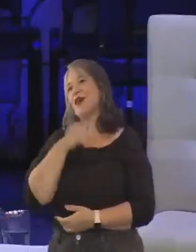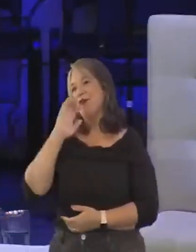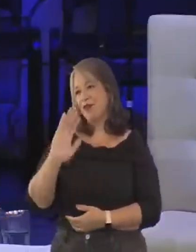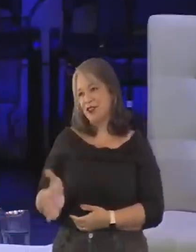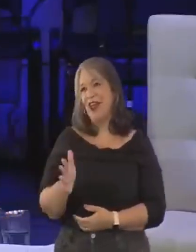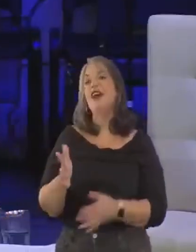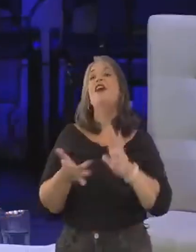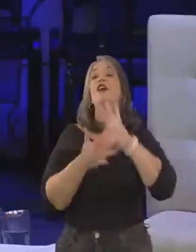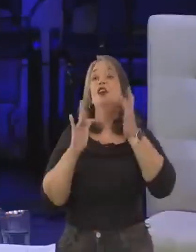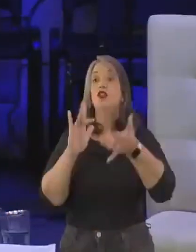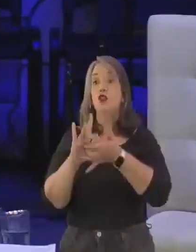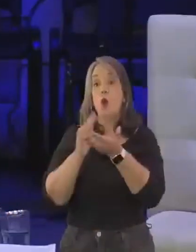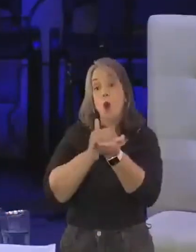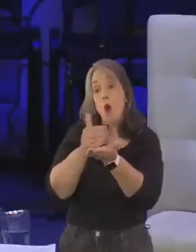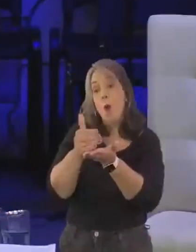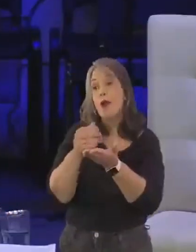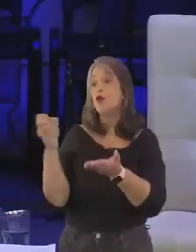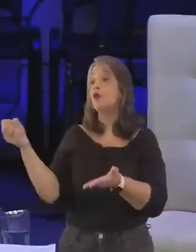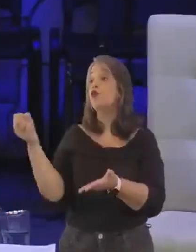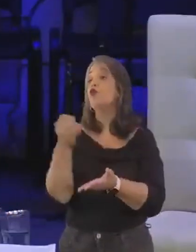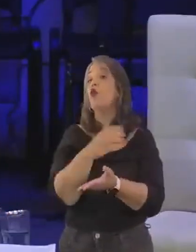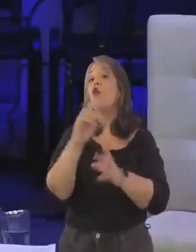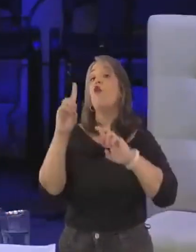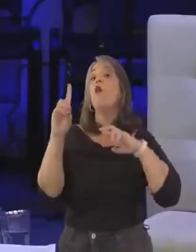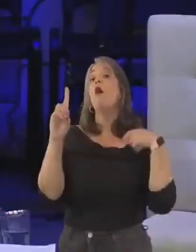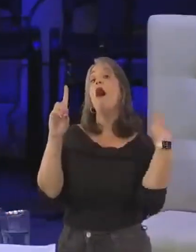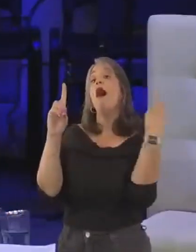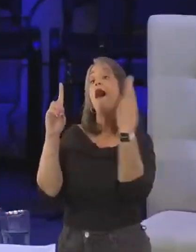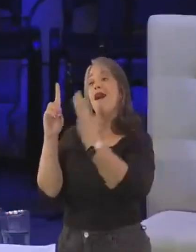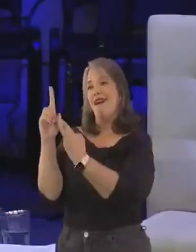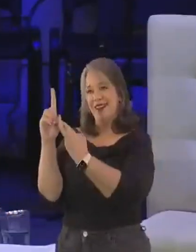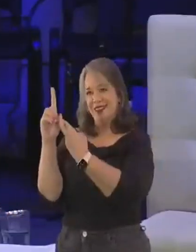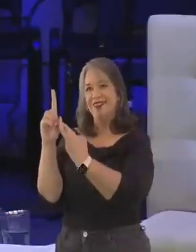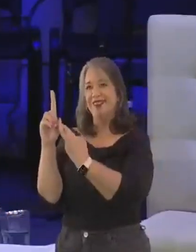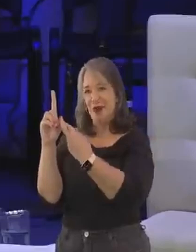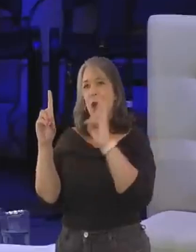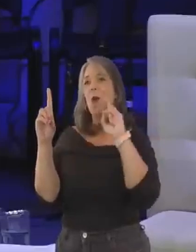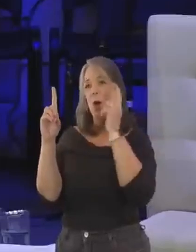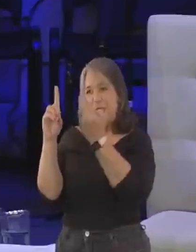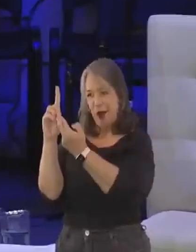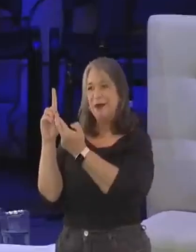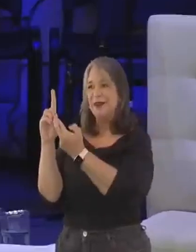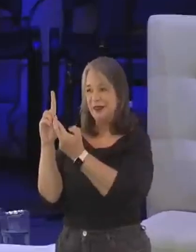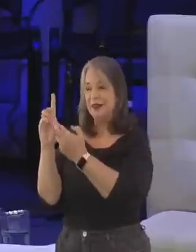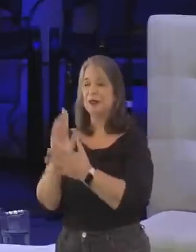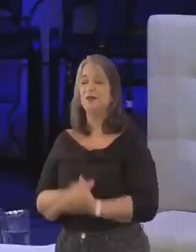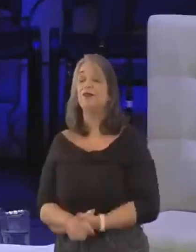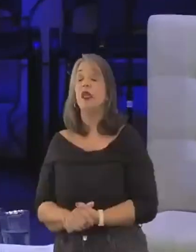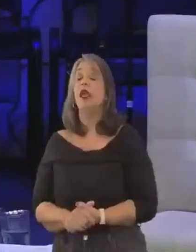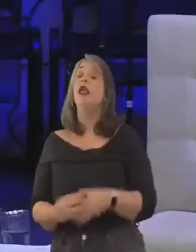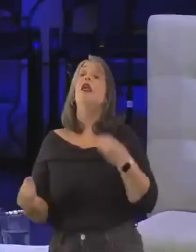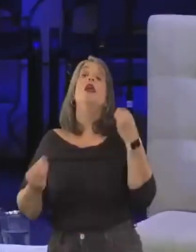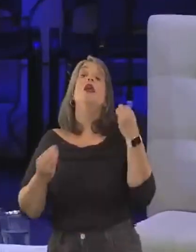será estabelecido. E quais são então os aspectos principais desta volta de